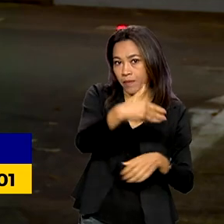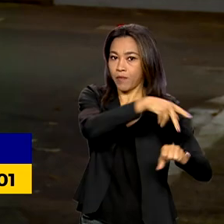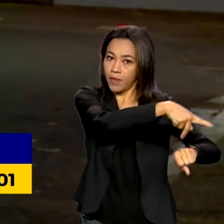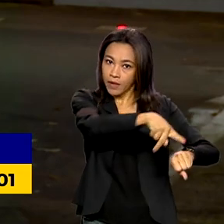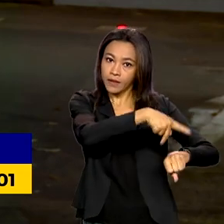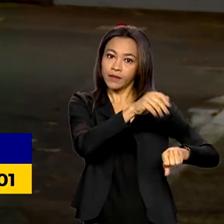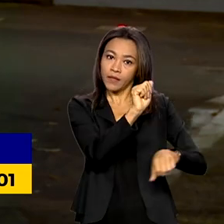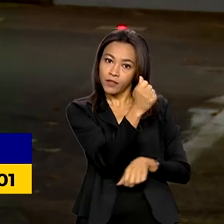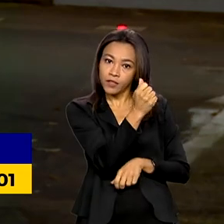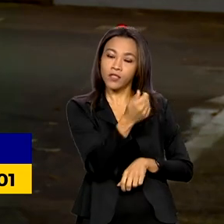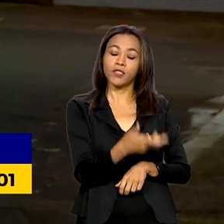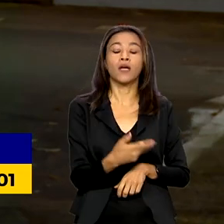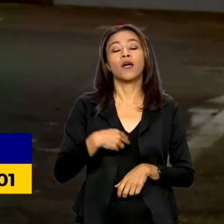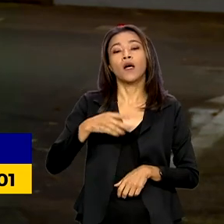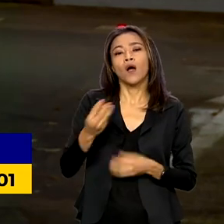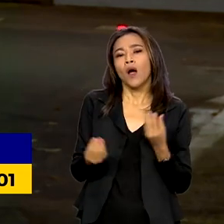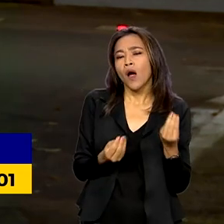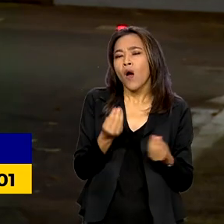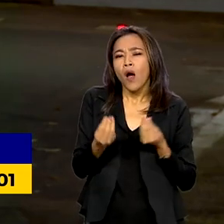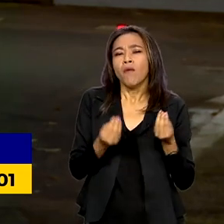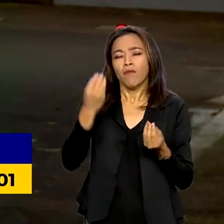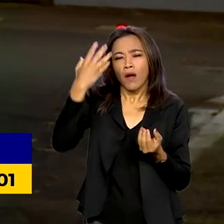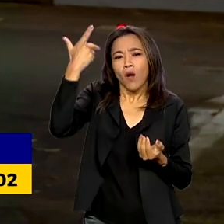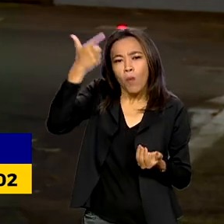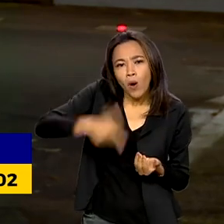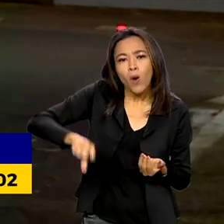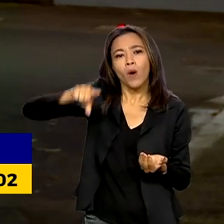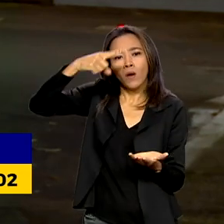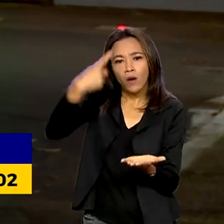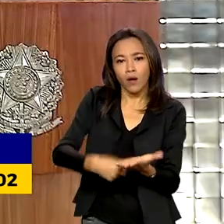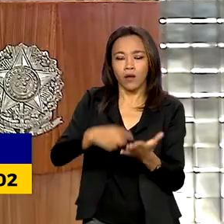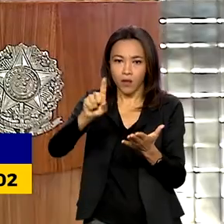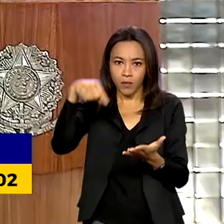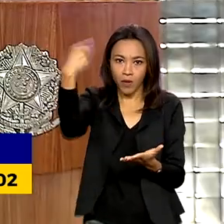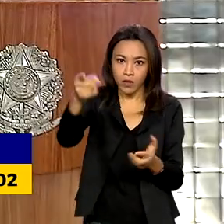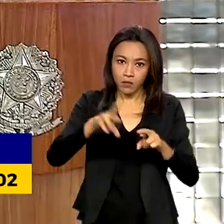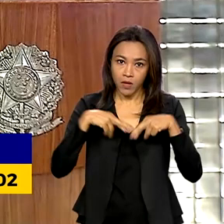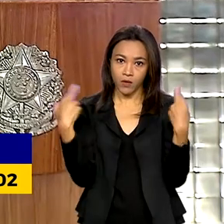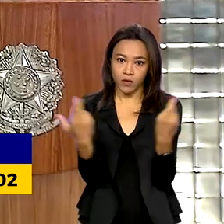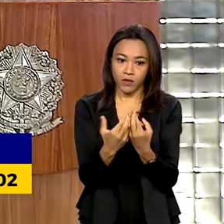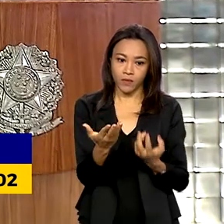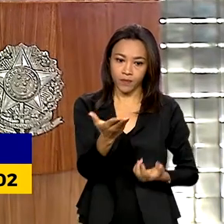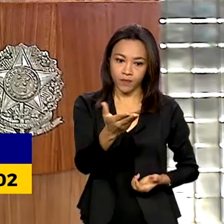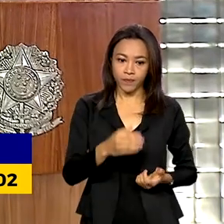dessa medida serão decididos em uma nova reunião na semana que vem.